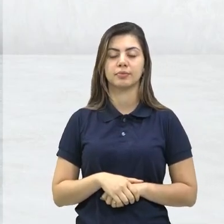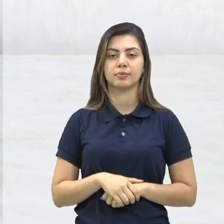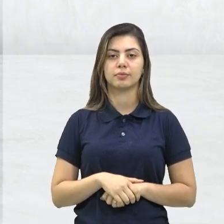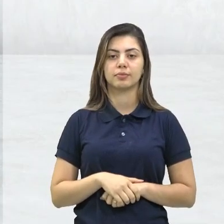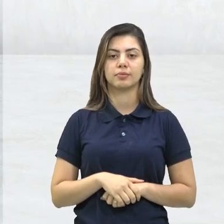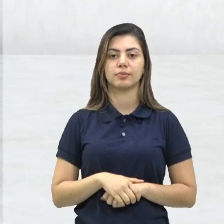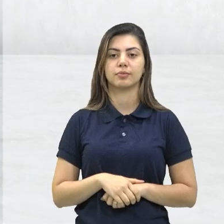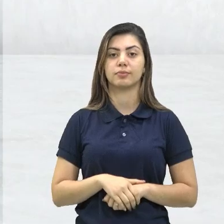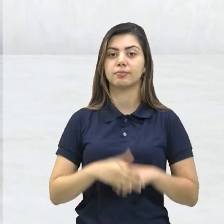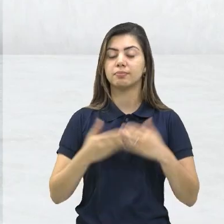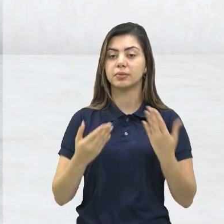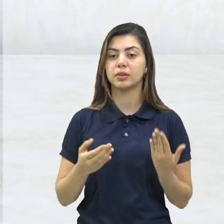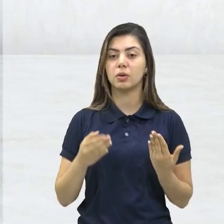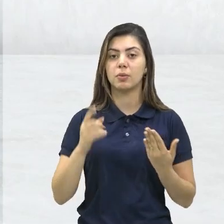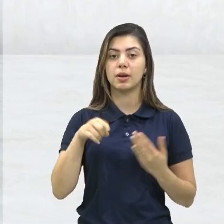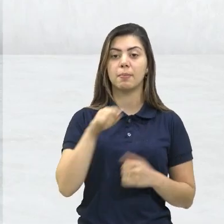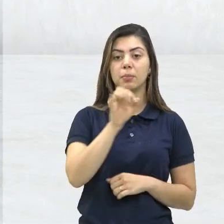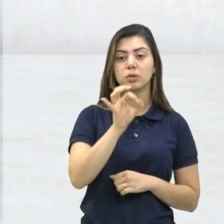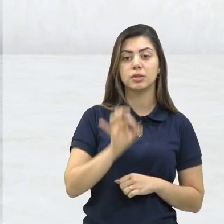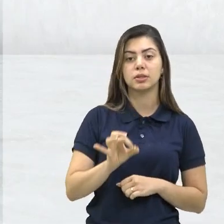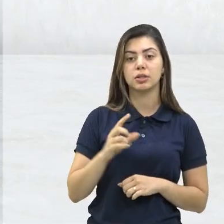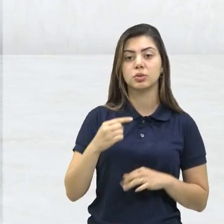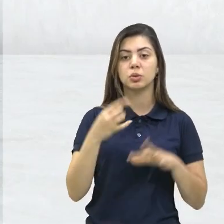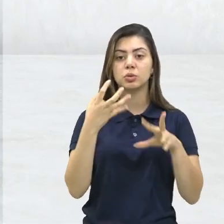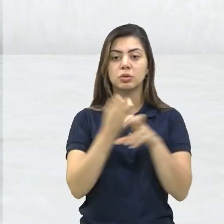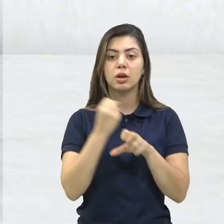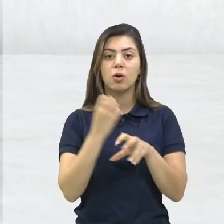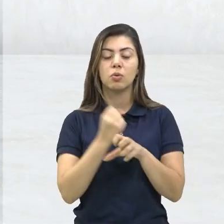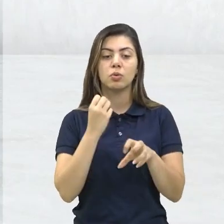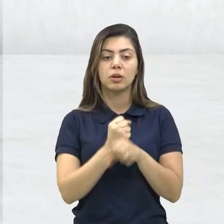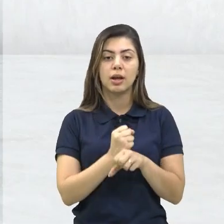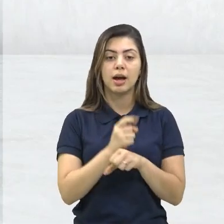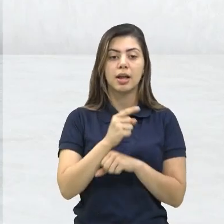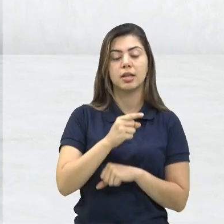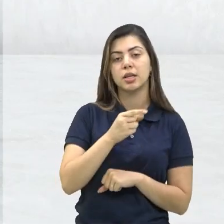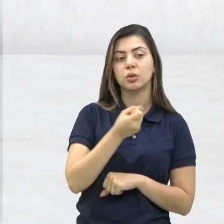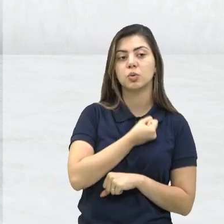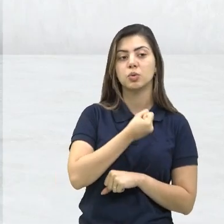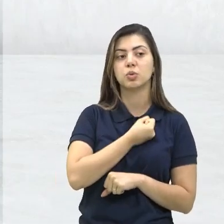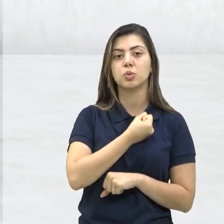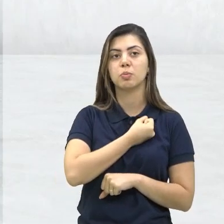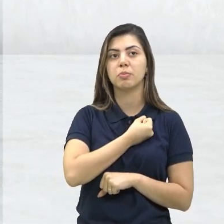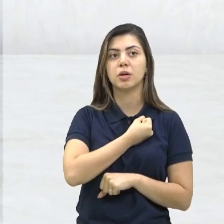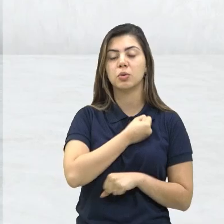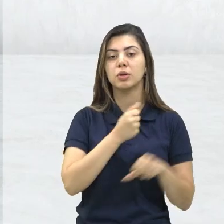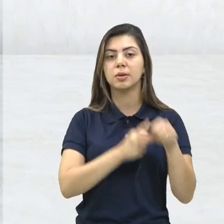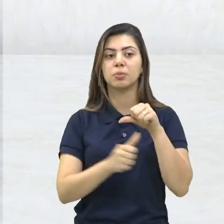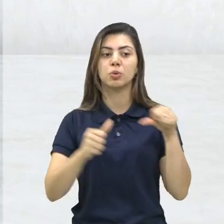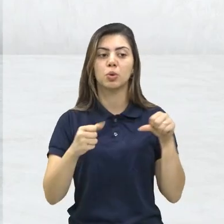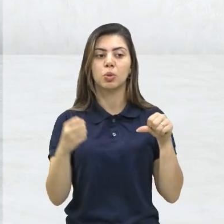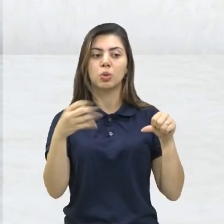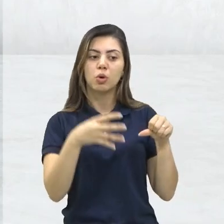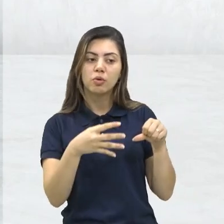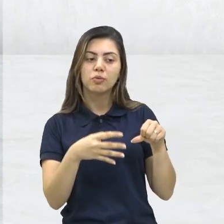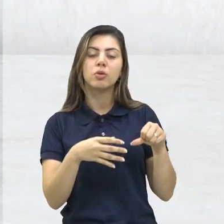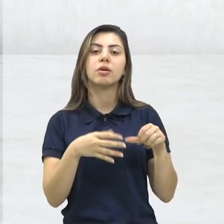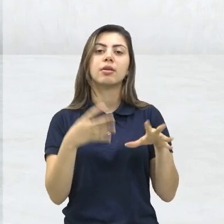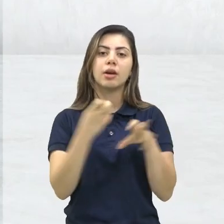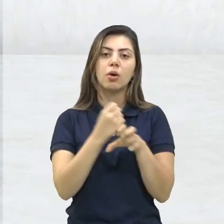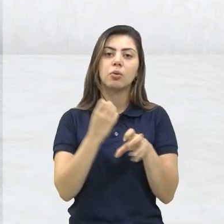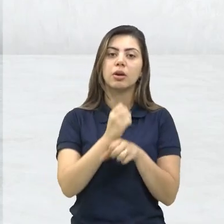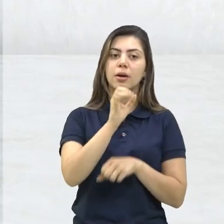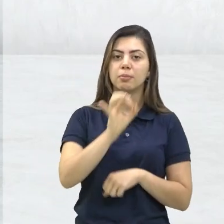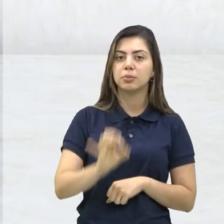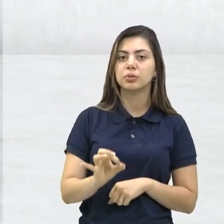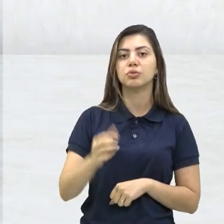porcentagens calculadas sempre em cima dos valores atuais. Ou seja, dos valores que já sofreram